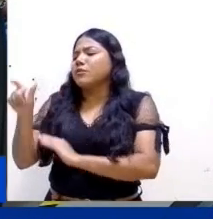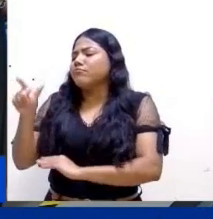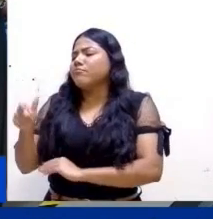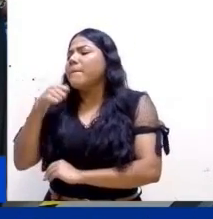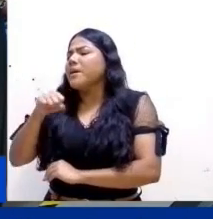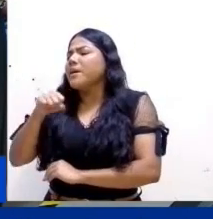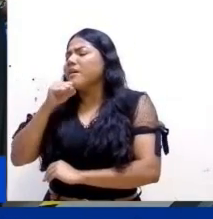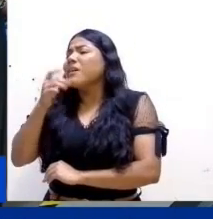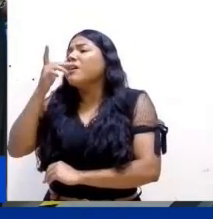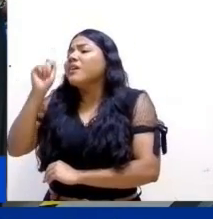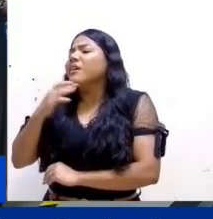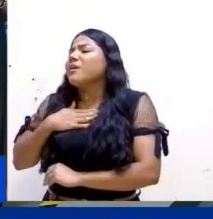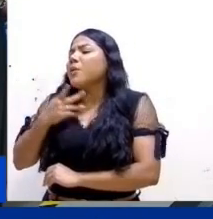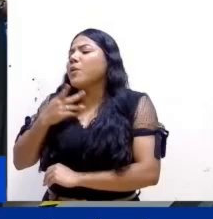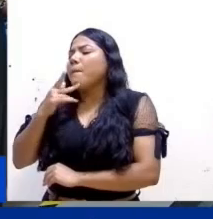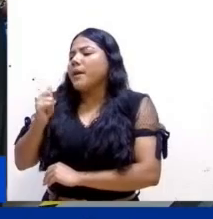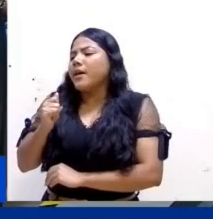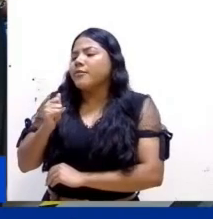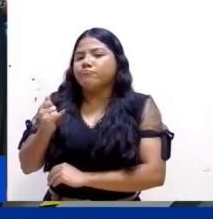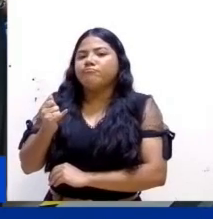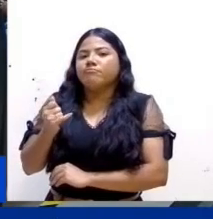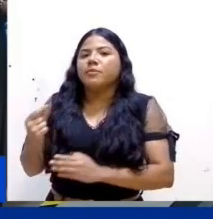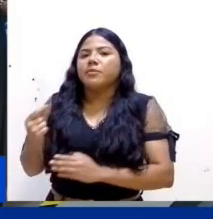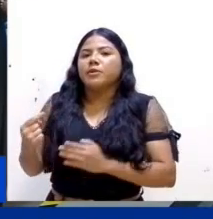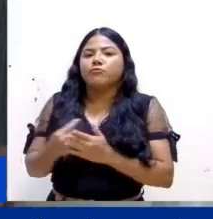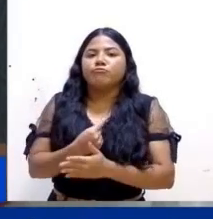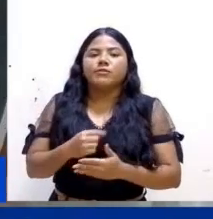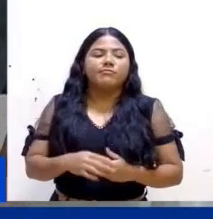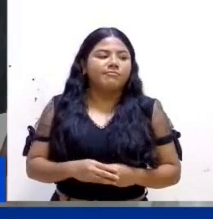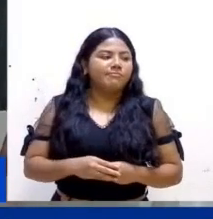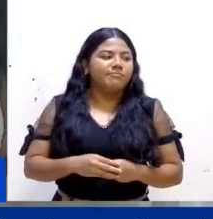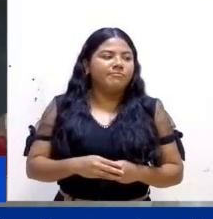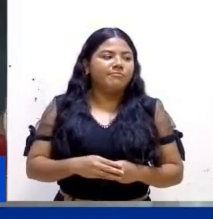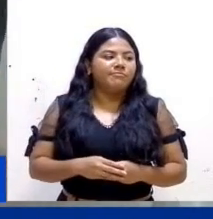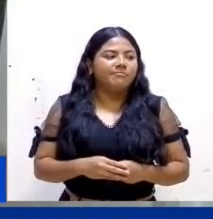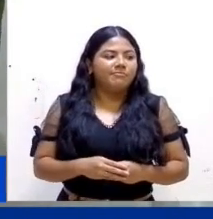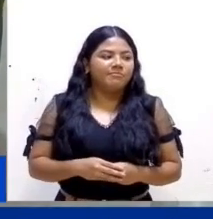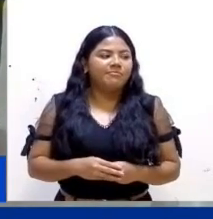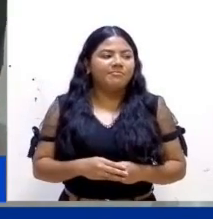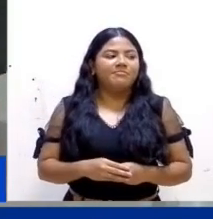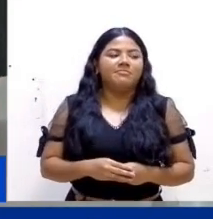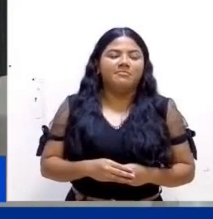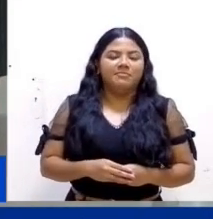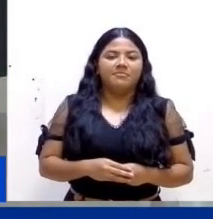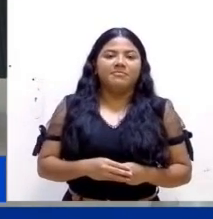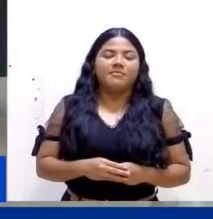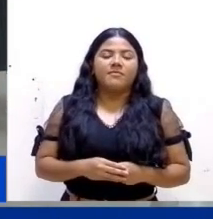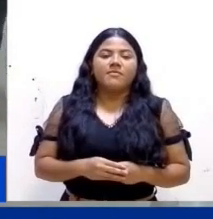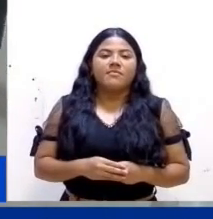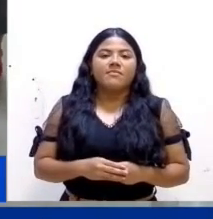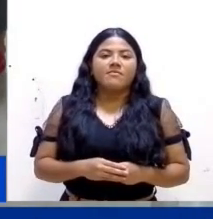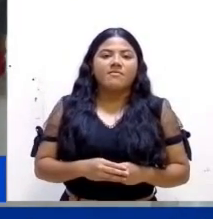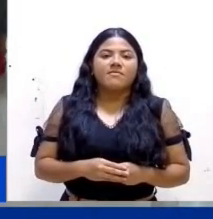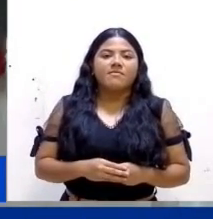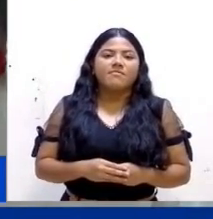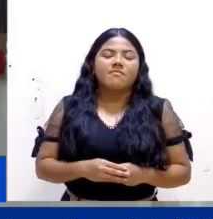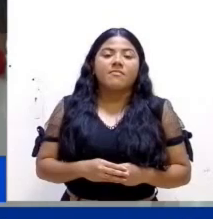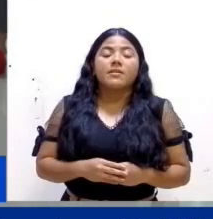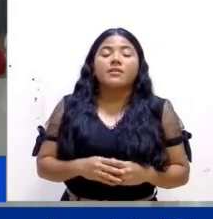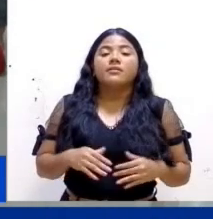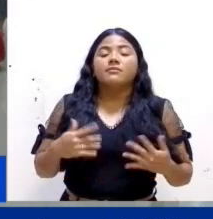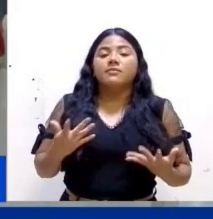e vai ter reconhecido como a paternidade. É importante. Então, é um instrumento